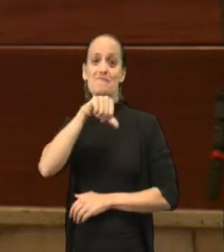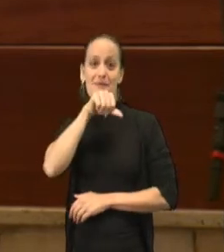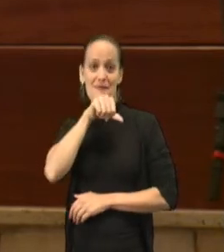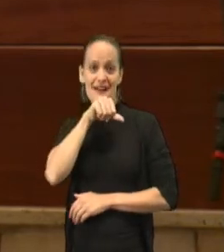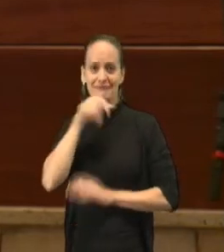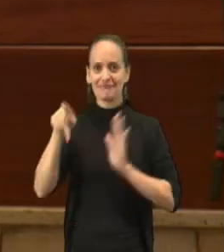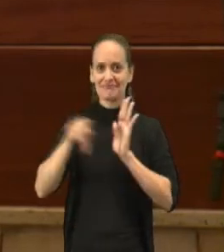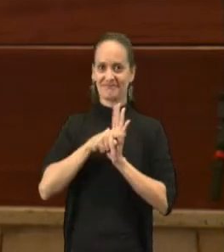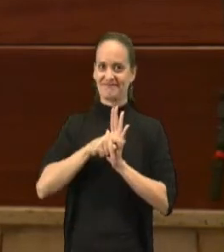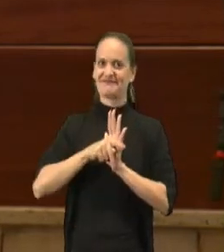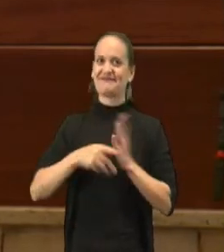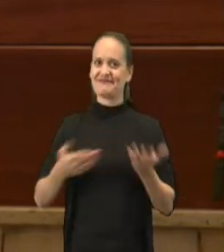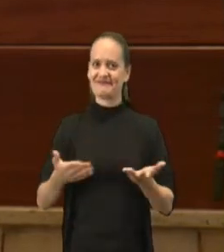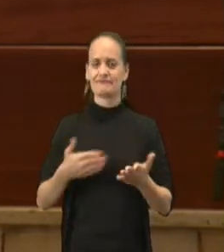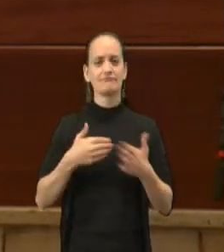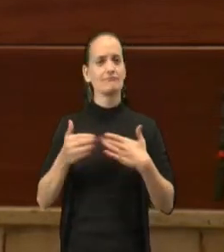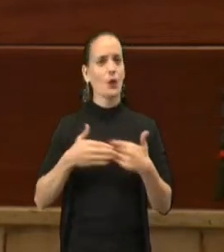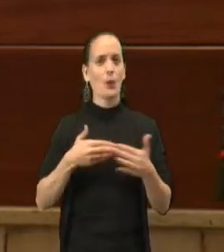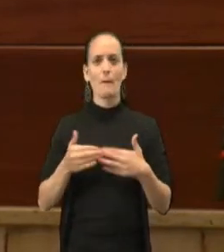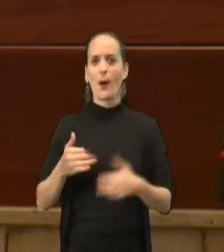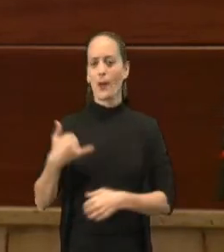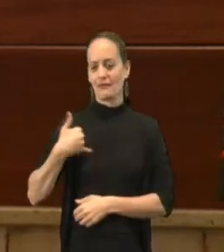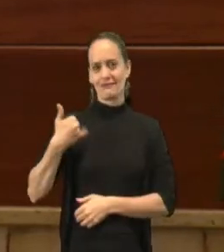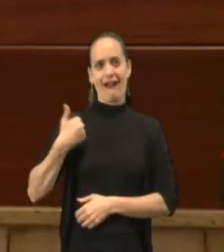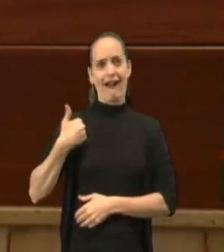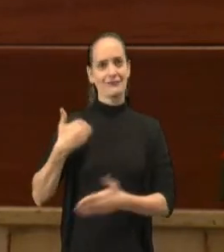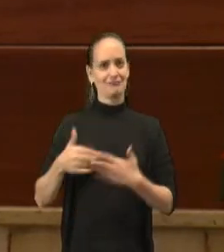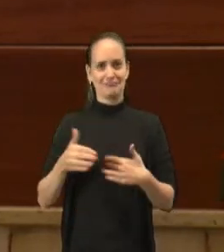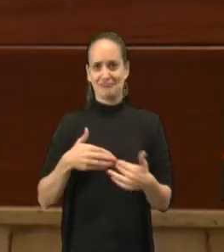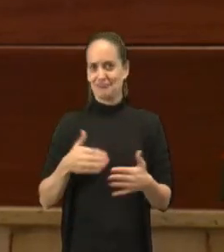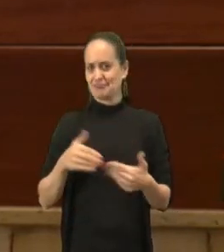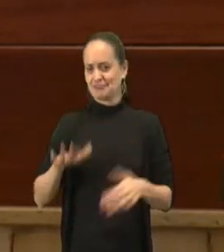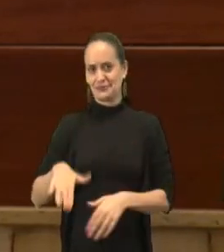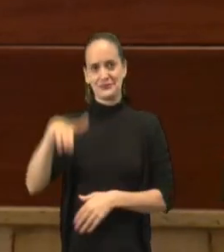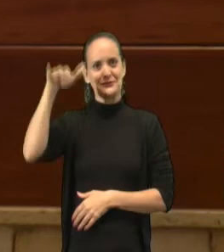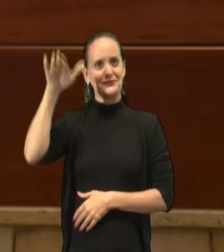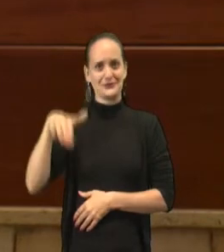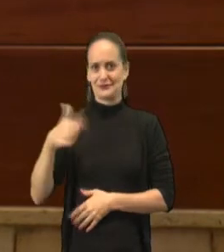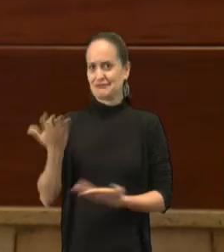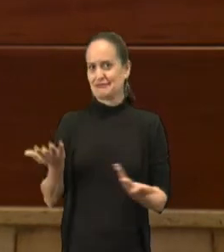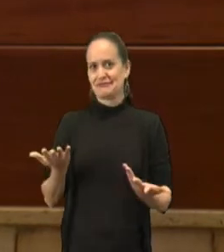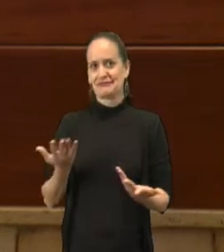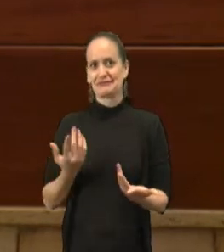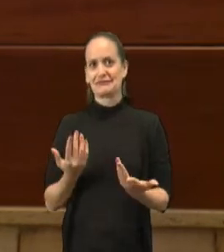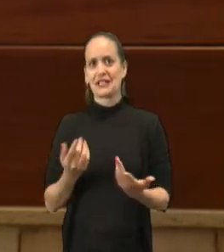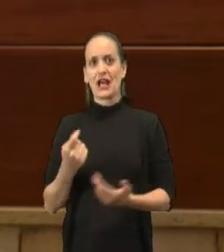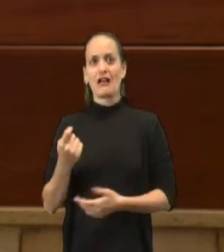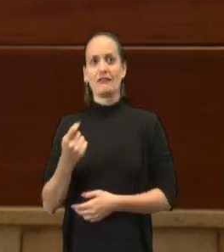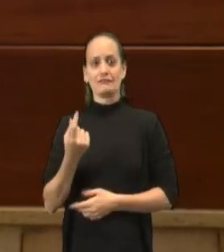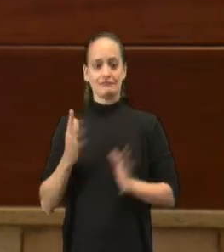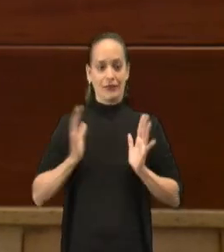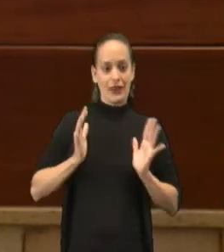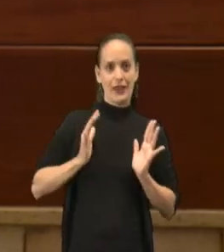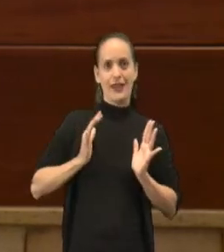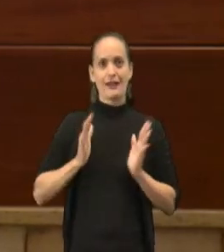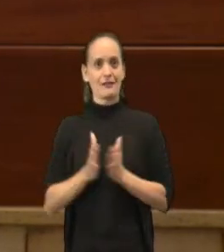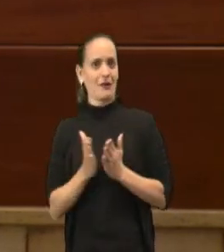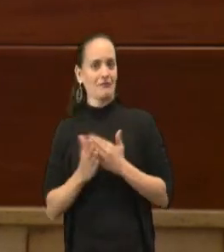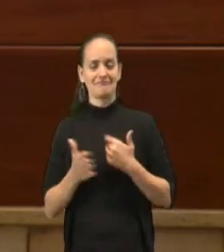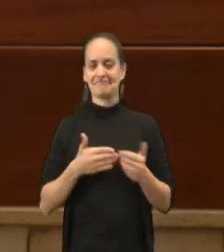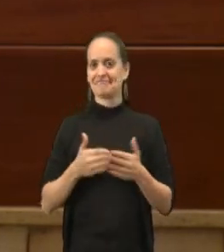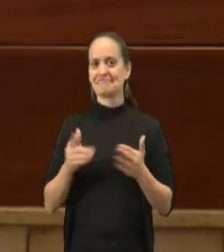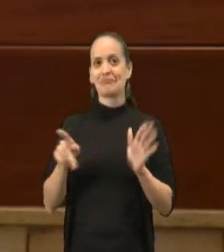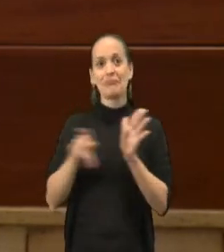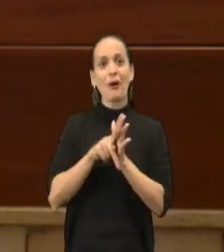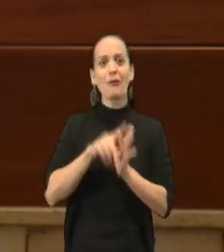estas mães, independente da idade, independente do credo, independente da condição social, elas exercem em suas famílias. Que